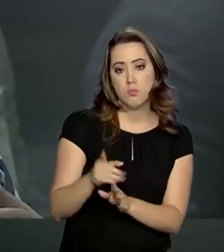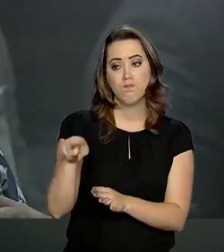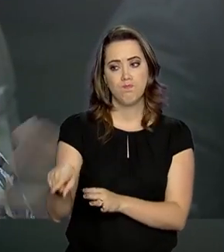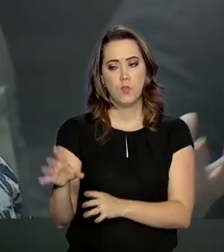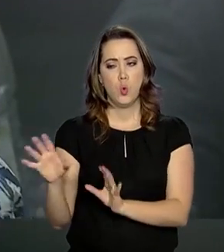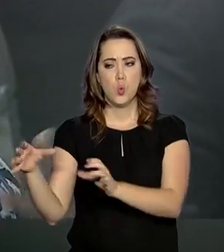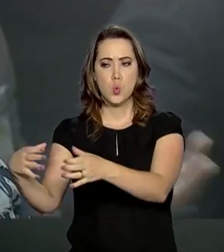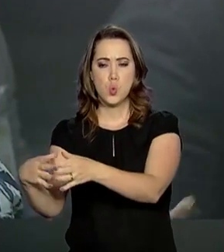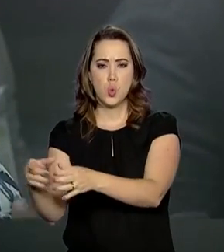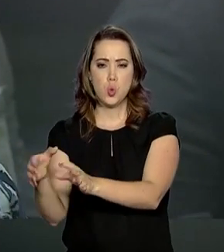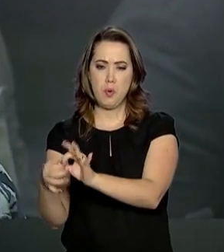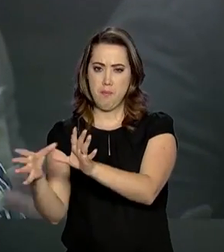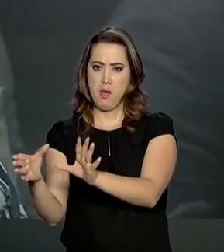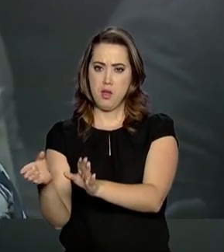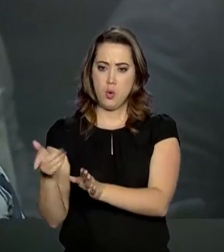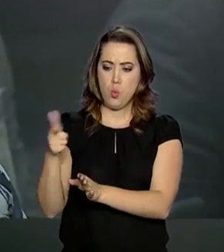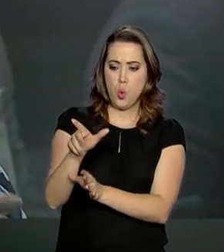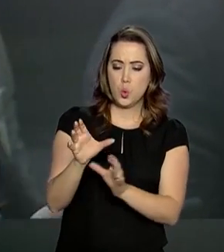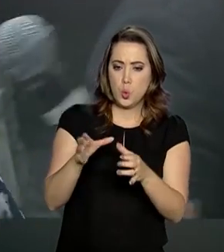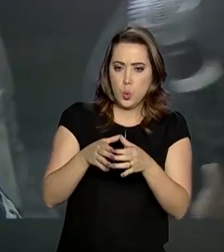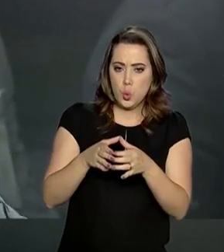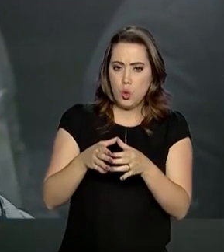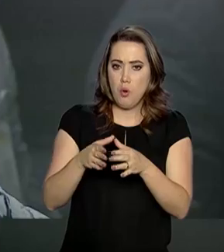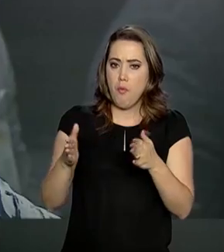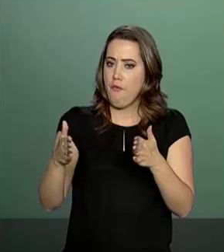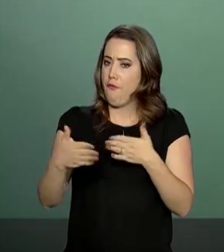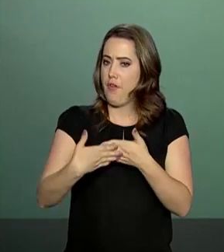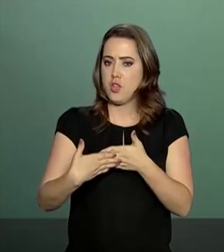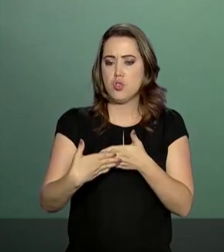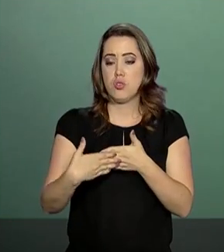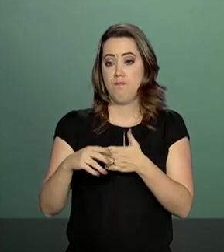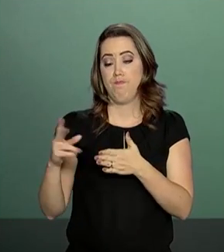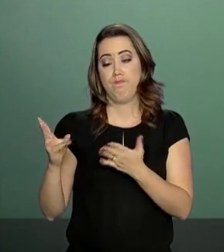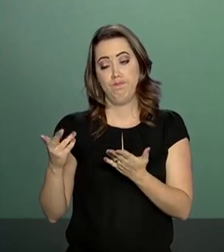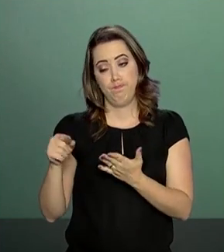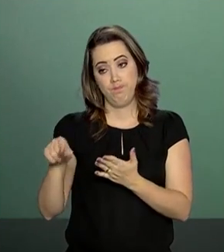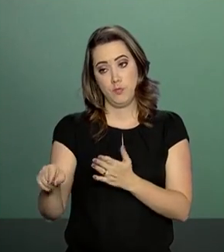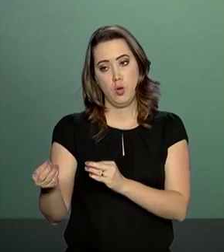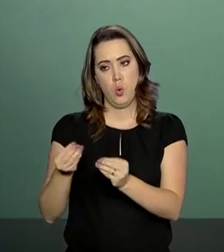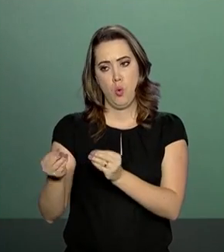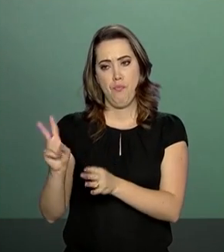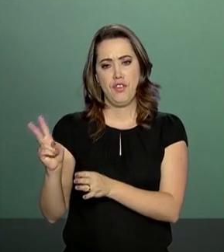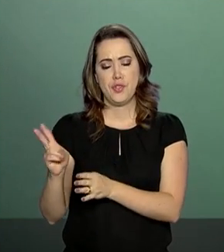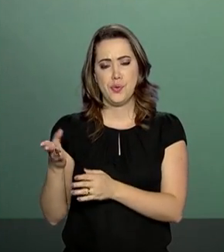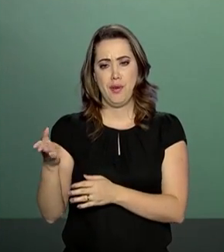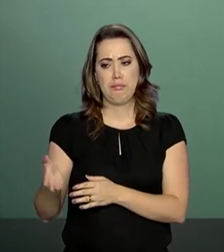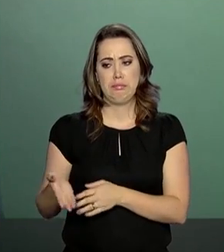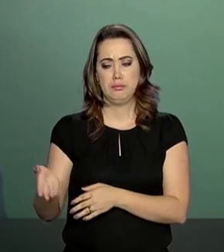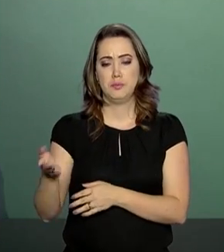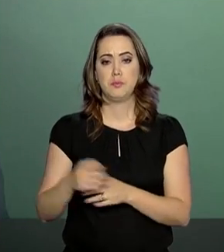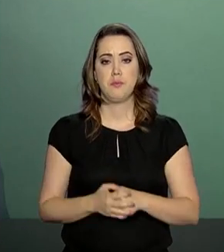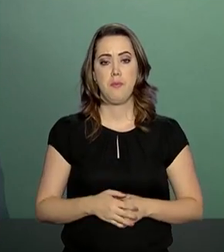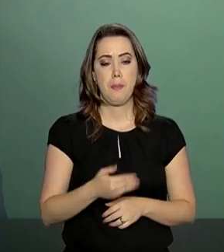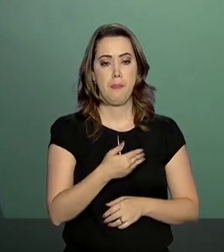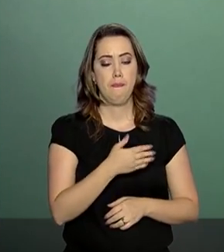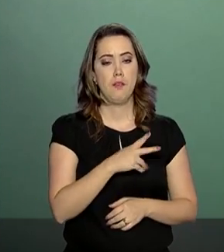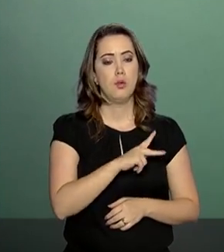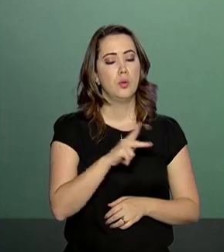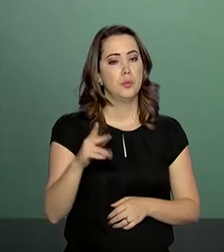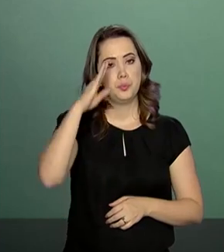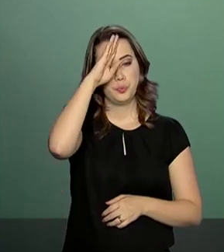algum planejamento de contingência para caso isso aconteça o processo decisório do presidente Jair Messias bolsonaro ele é contínuo